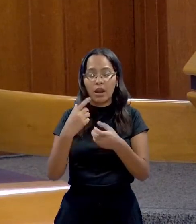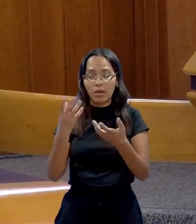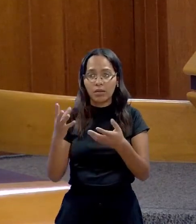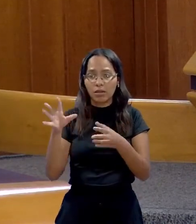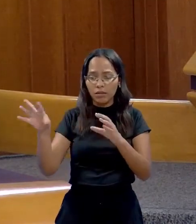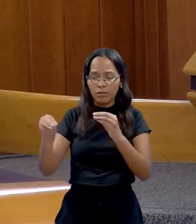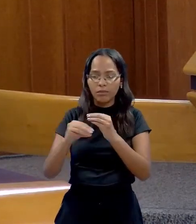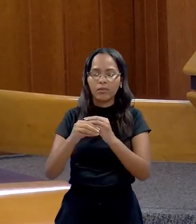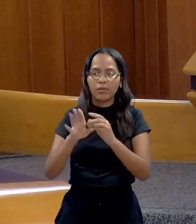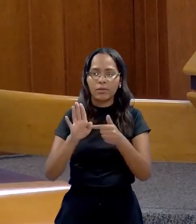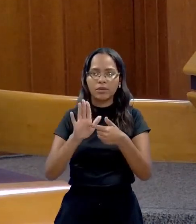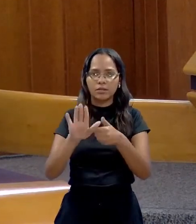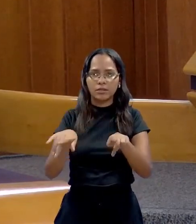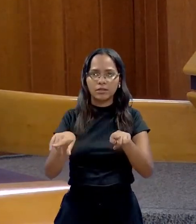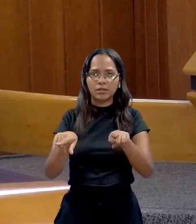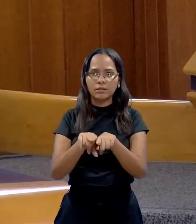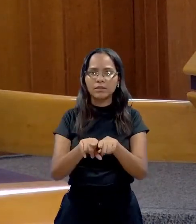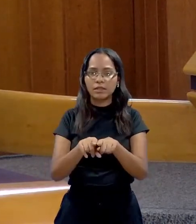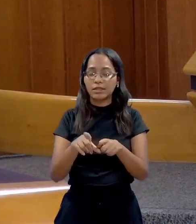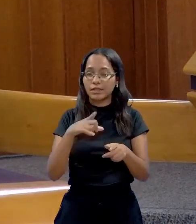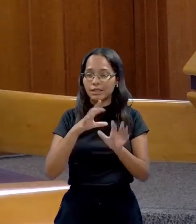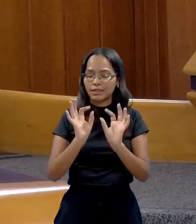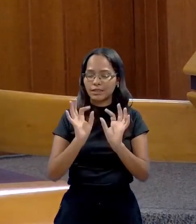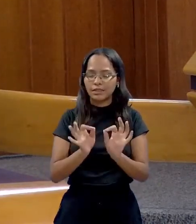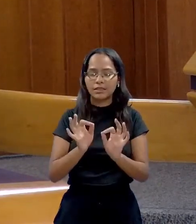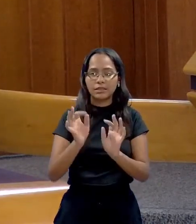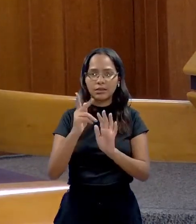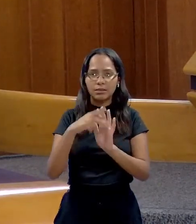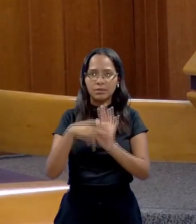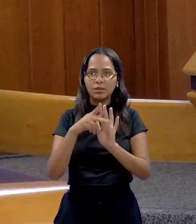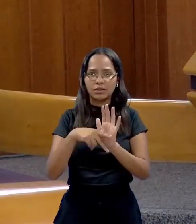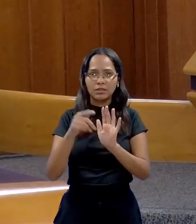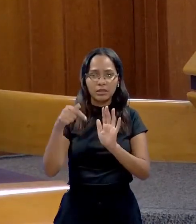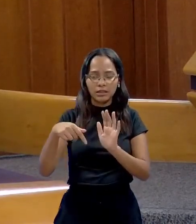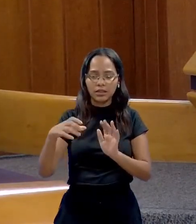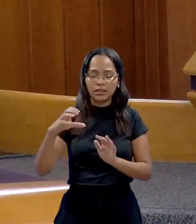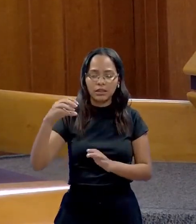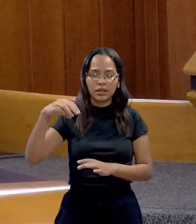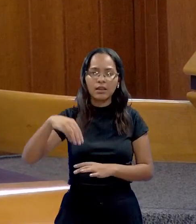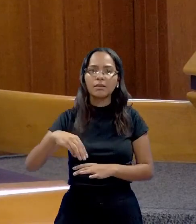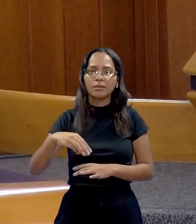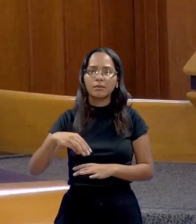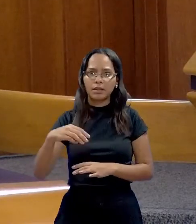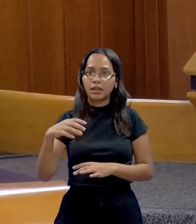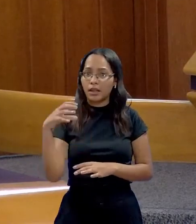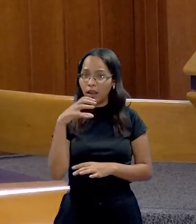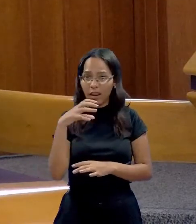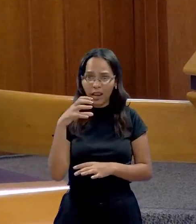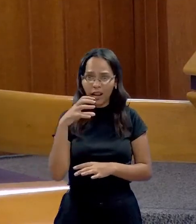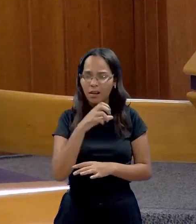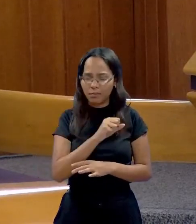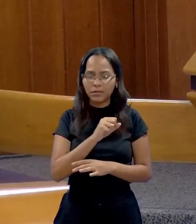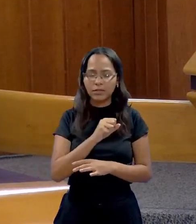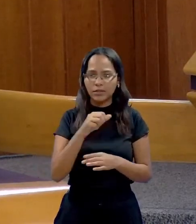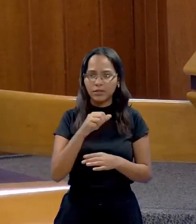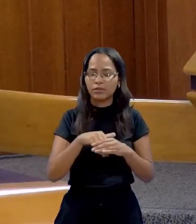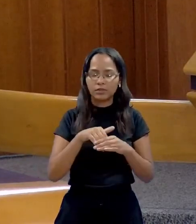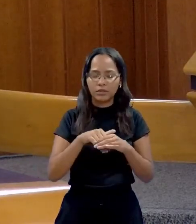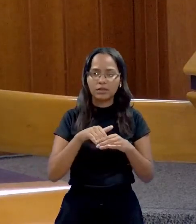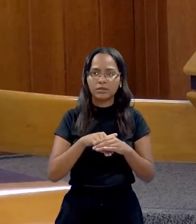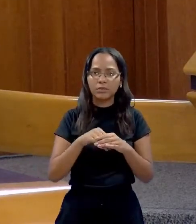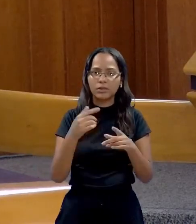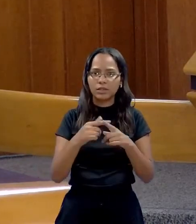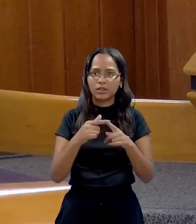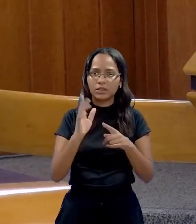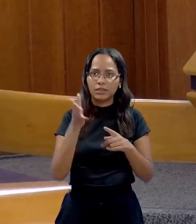mas tenho absoluta certeza que o projeto, ao chegar nesse plenário, será votado com a maior brevidade possível. O projeto que também foi encaminhado pelo